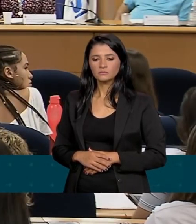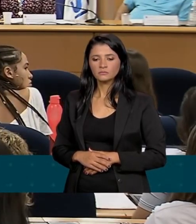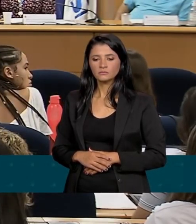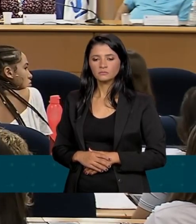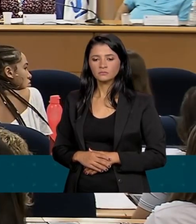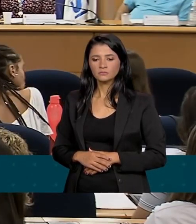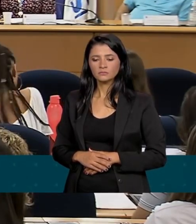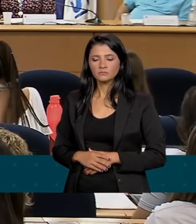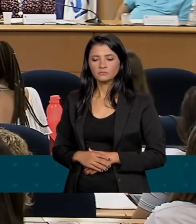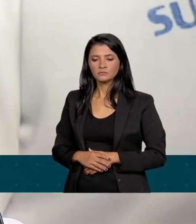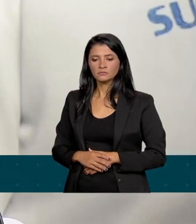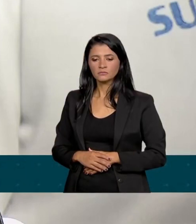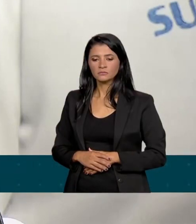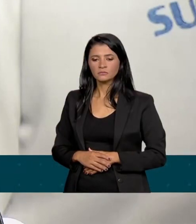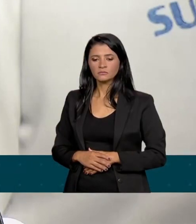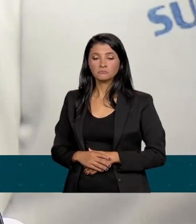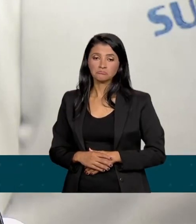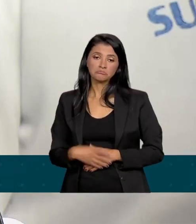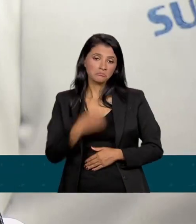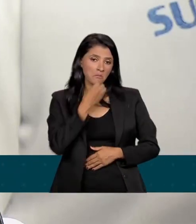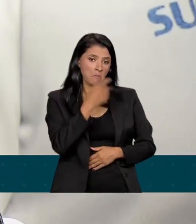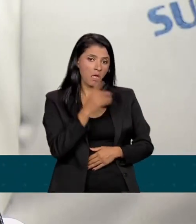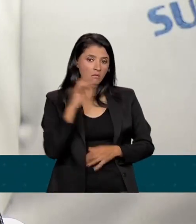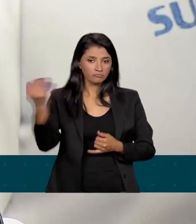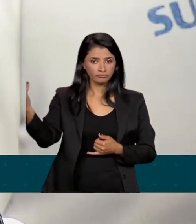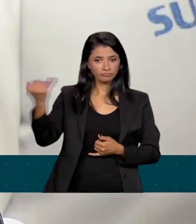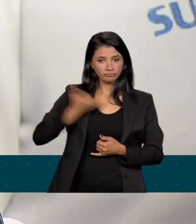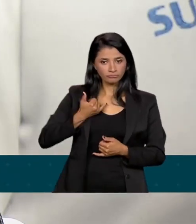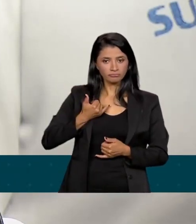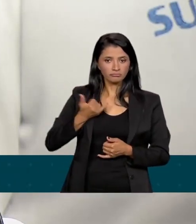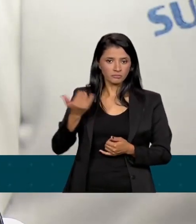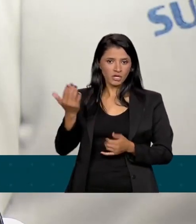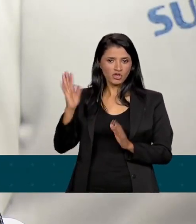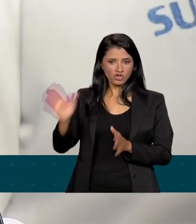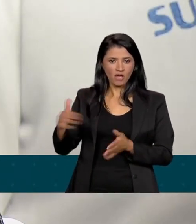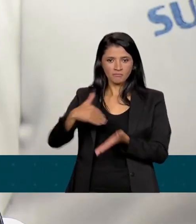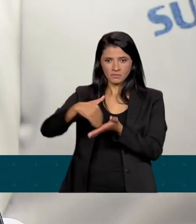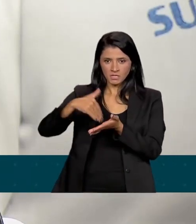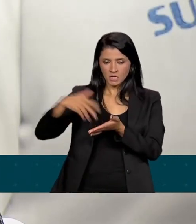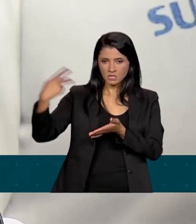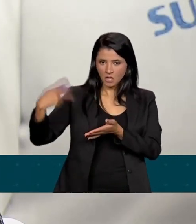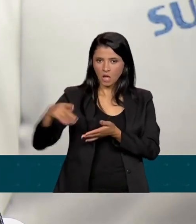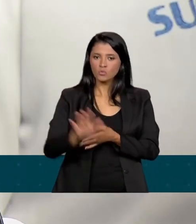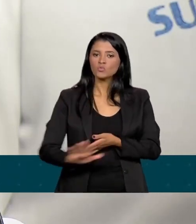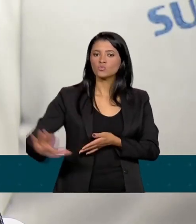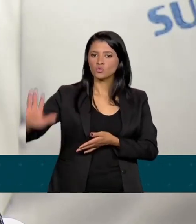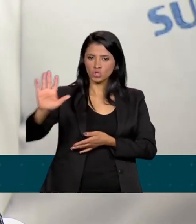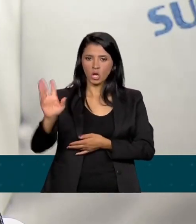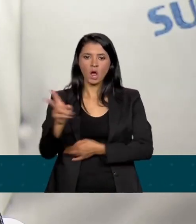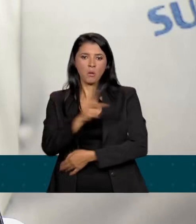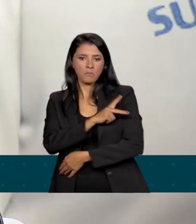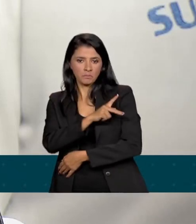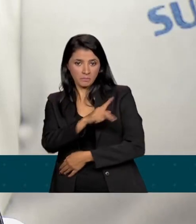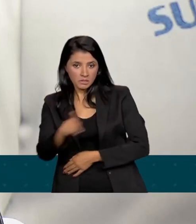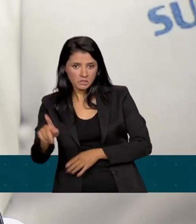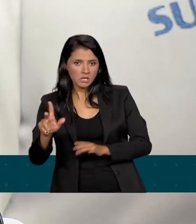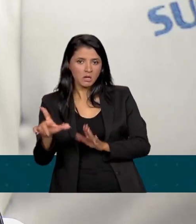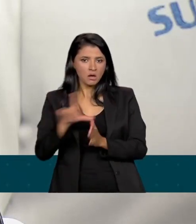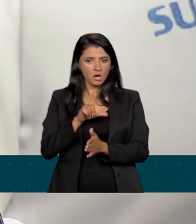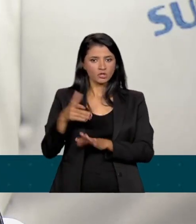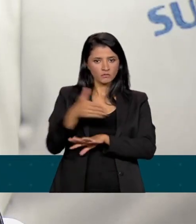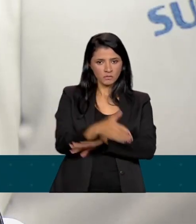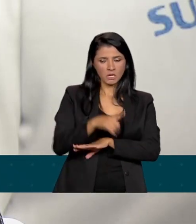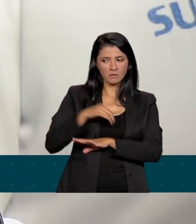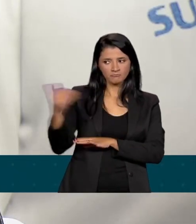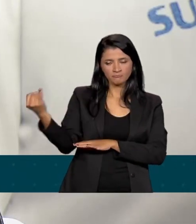O presidente está bem, acabei de ter esse relato pelo secretário-geral da presidência, antes de vir para